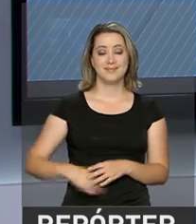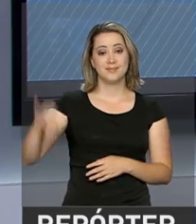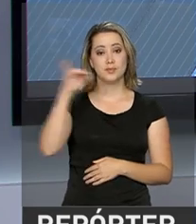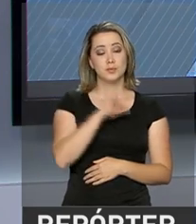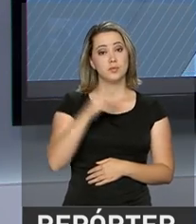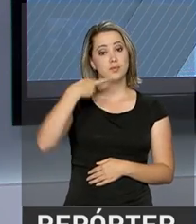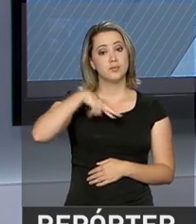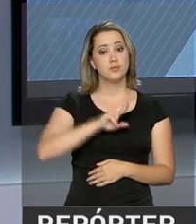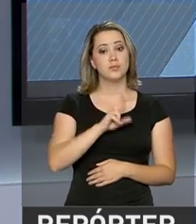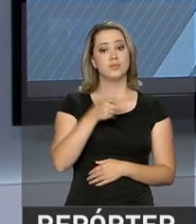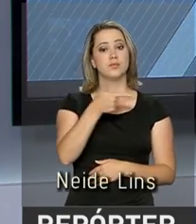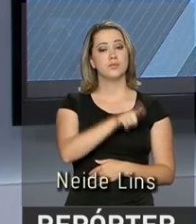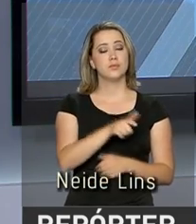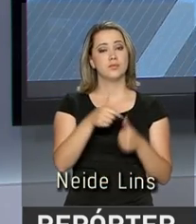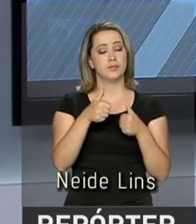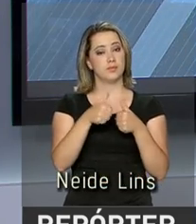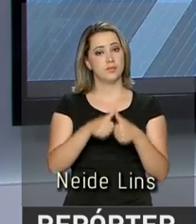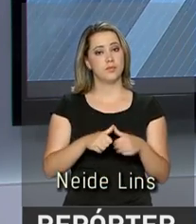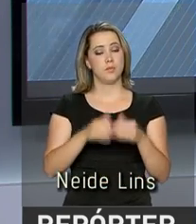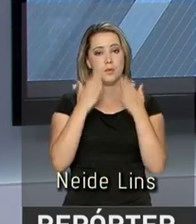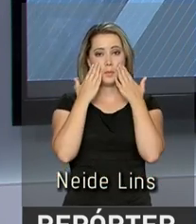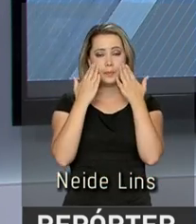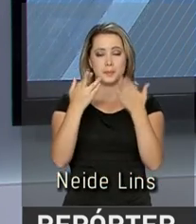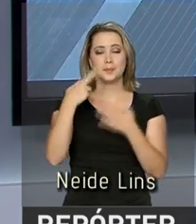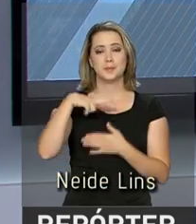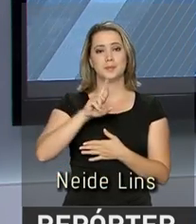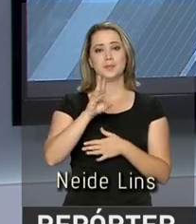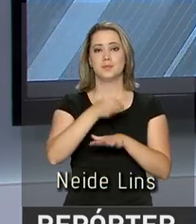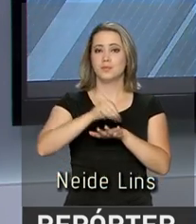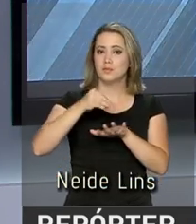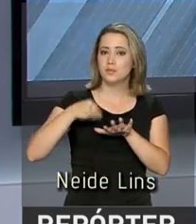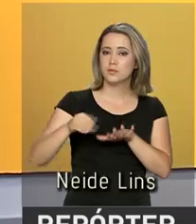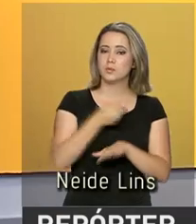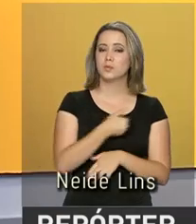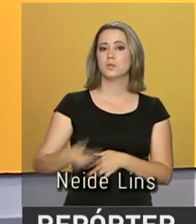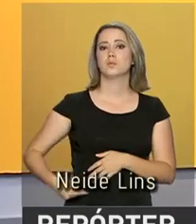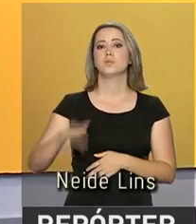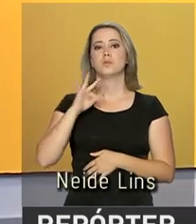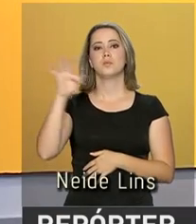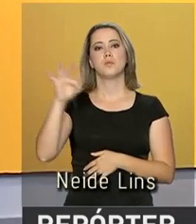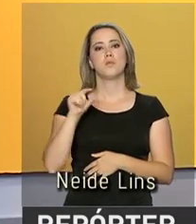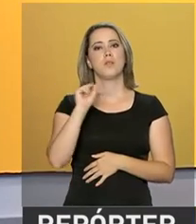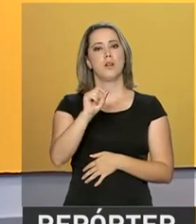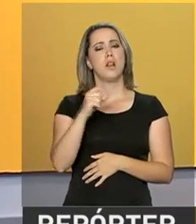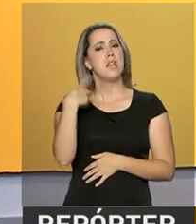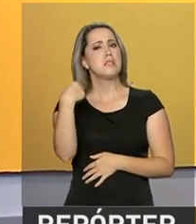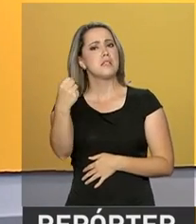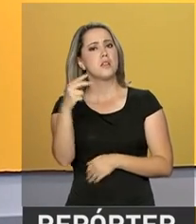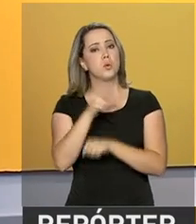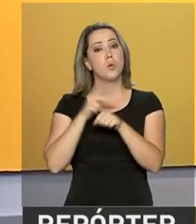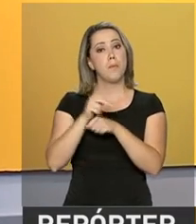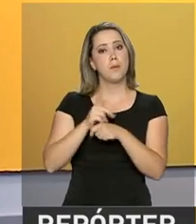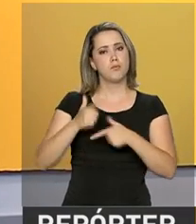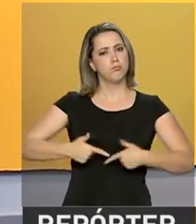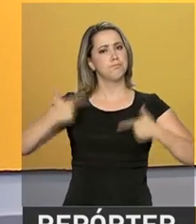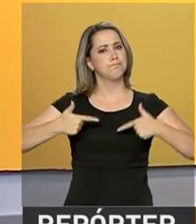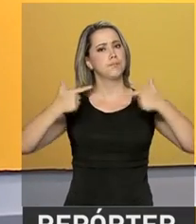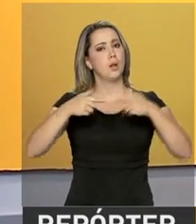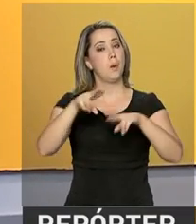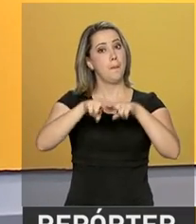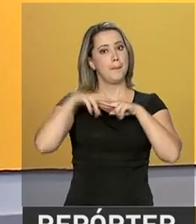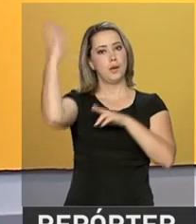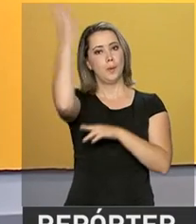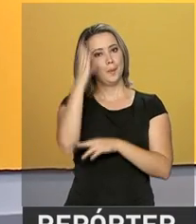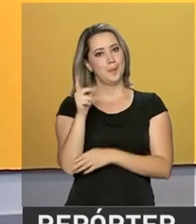Olá, o repórter NBR está de volta com as notícias do governo federal. Eles saíram do país para lutar pelo Brasil e tiveram